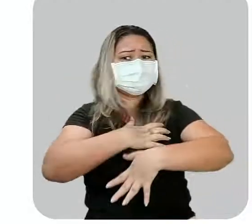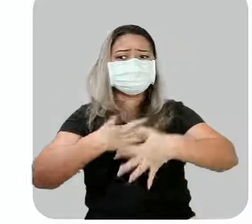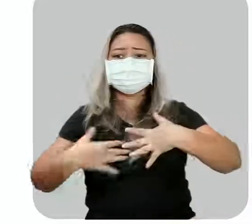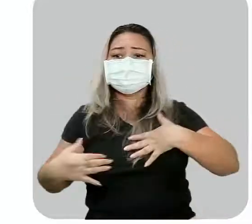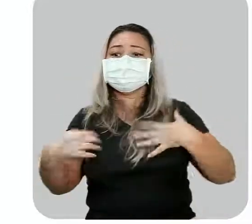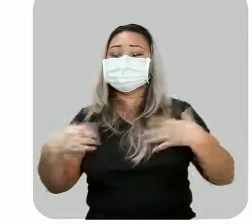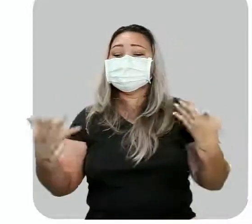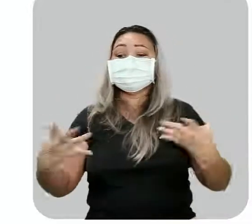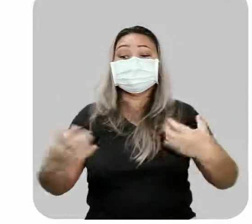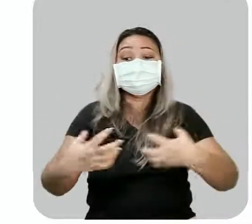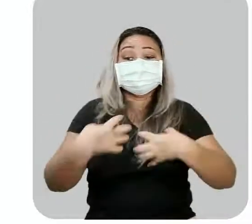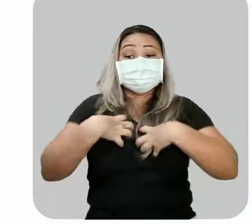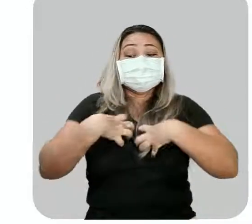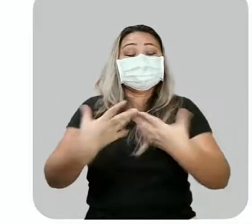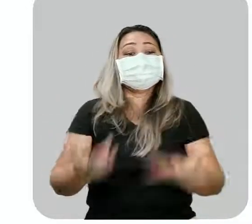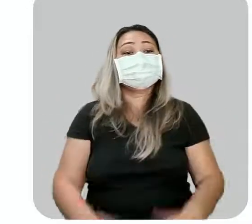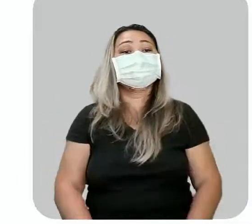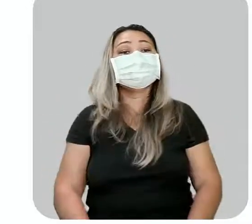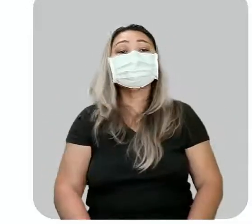sinestesia.